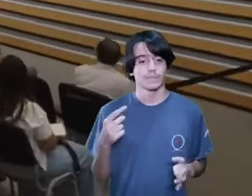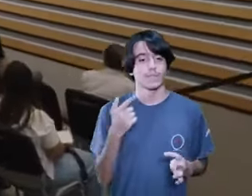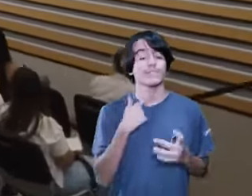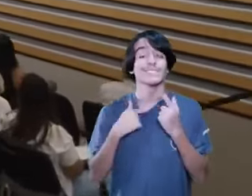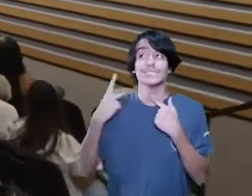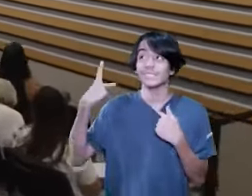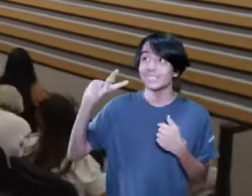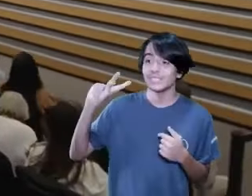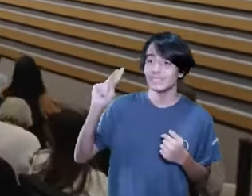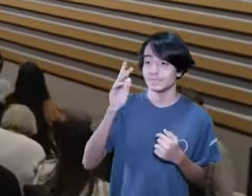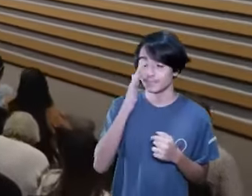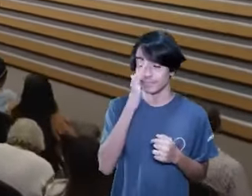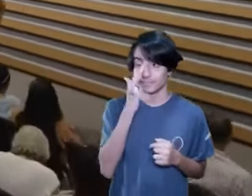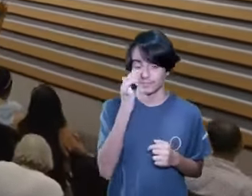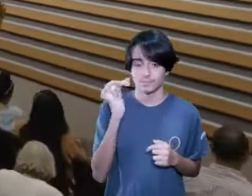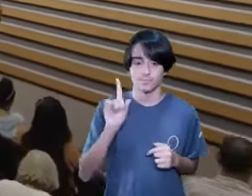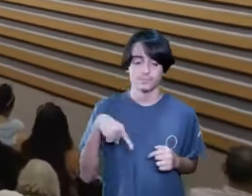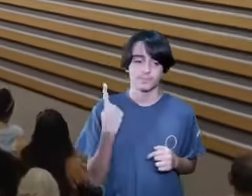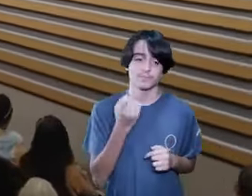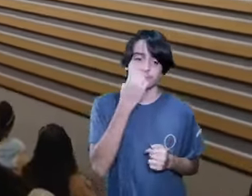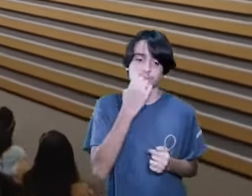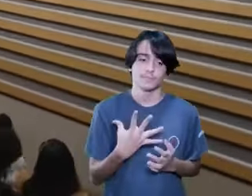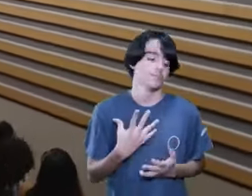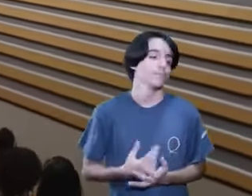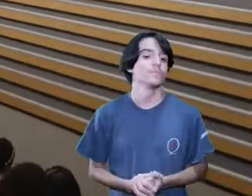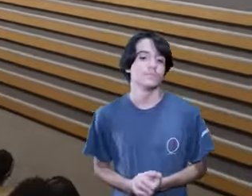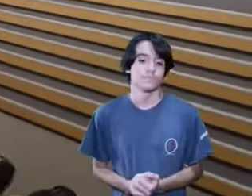dele é para o nosso bem,